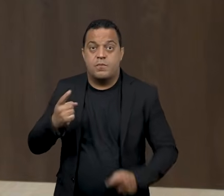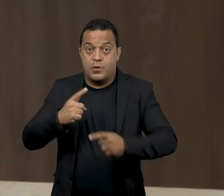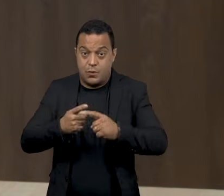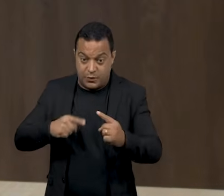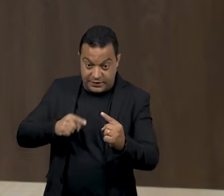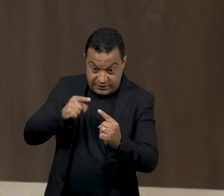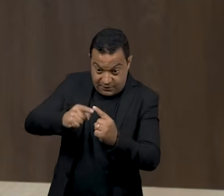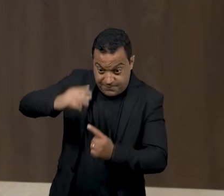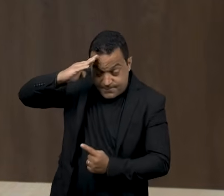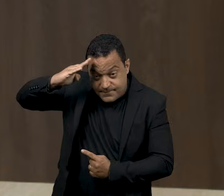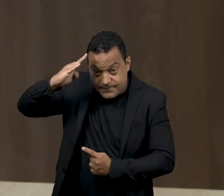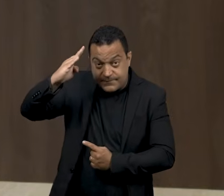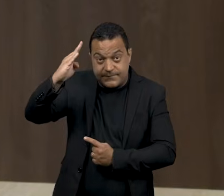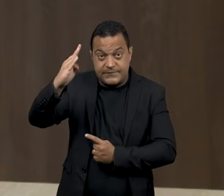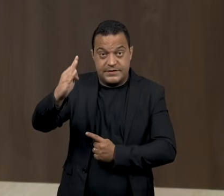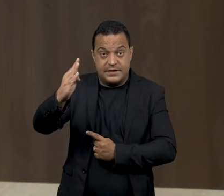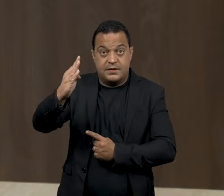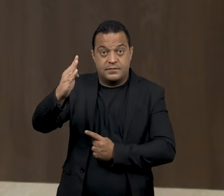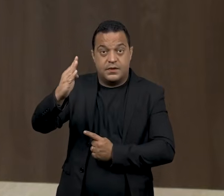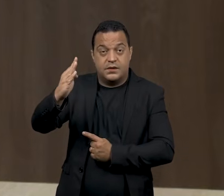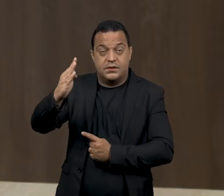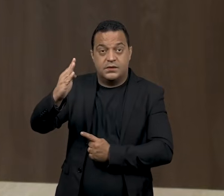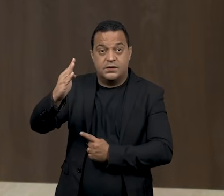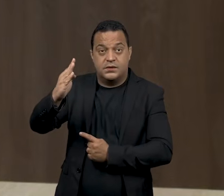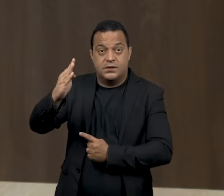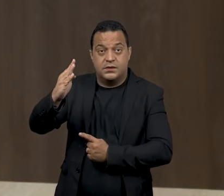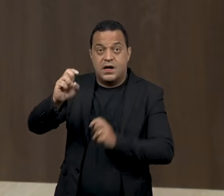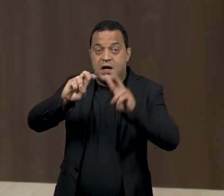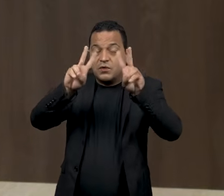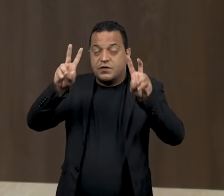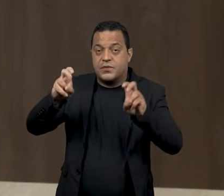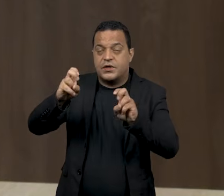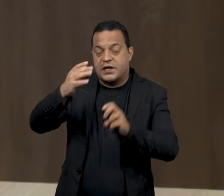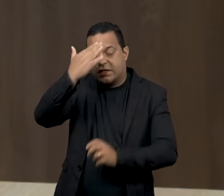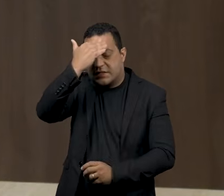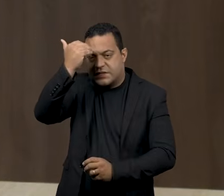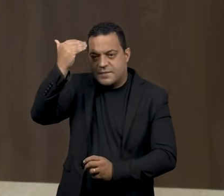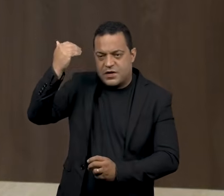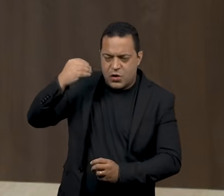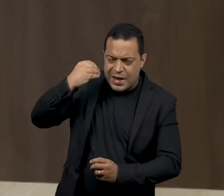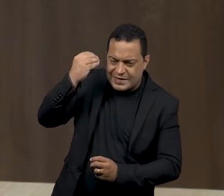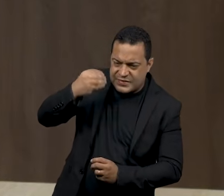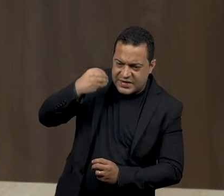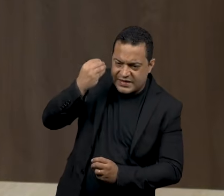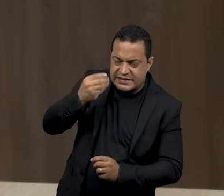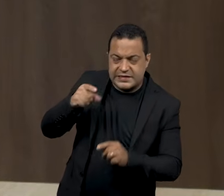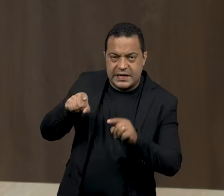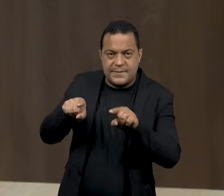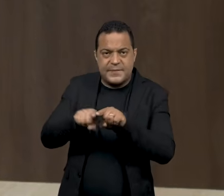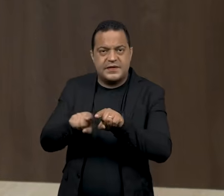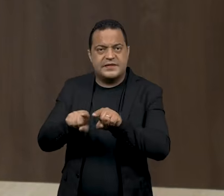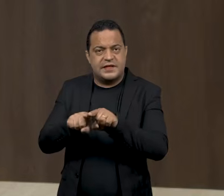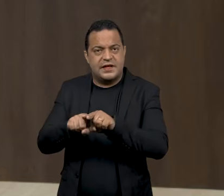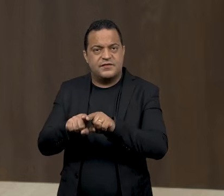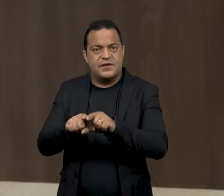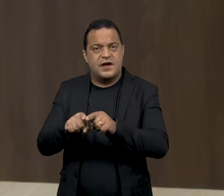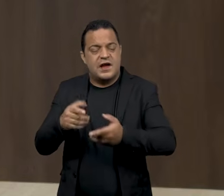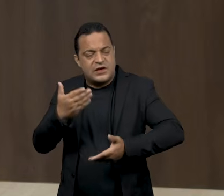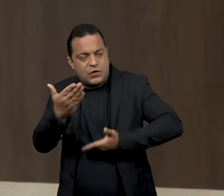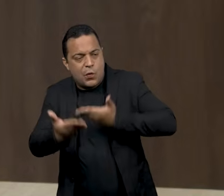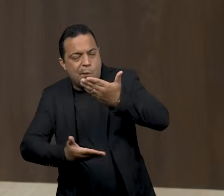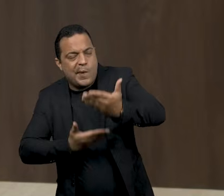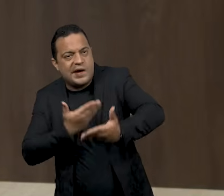nossa finalidade, né, o nosso propósito com este programa. Quantas experiências foram trazidas aqui, que nós